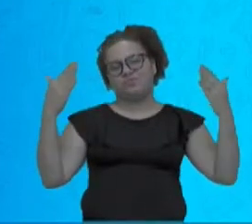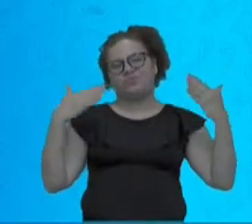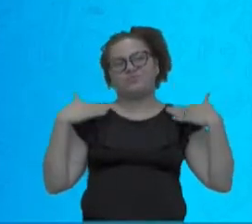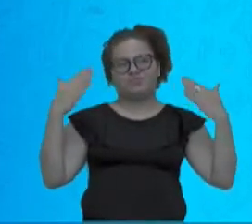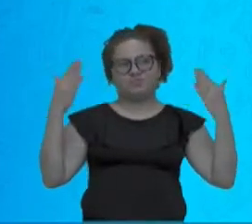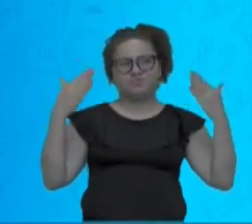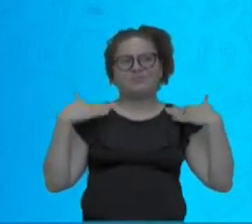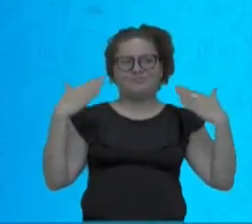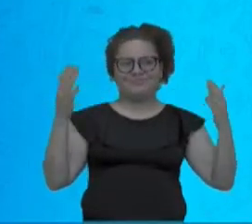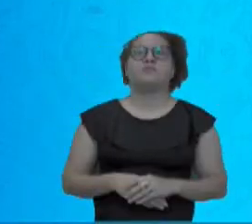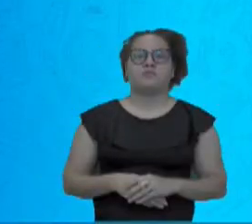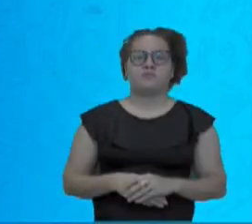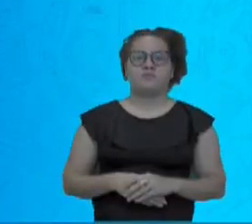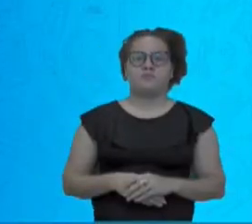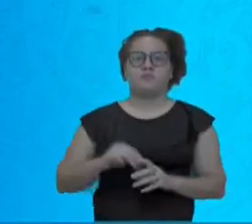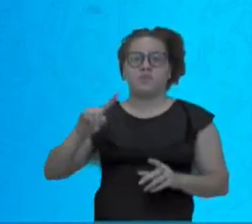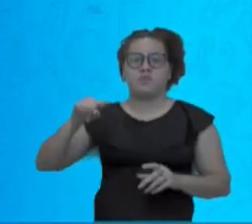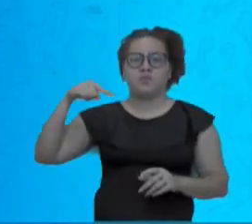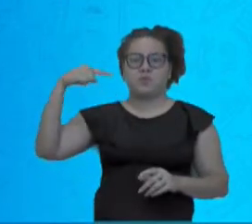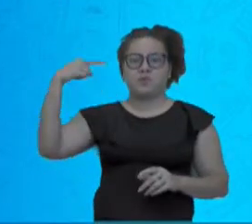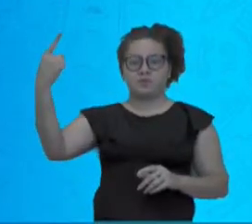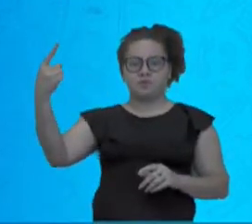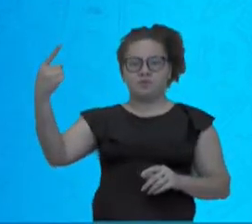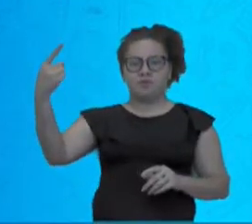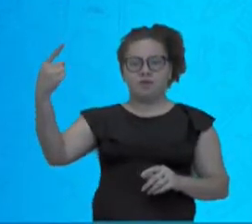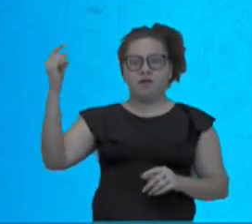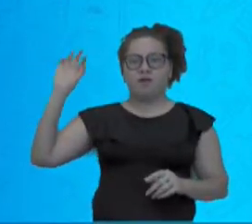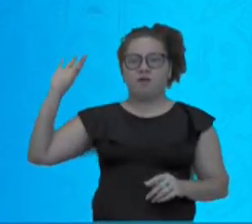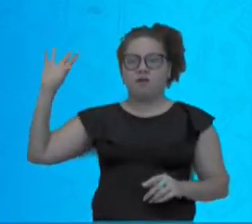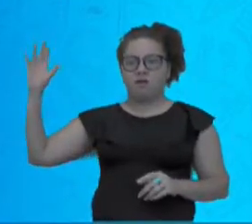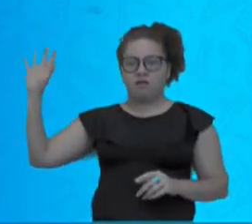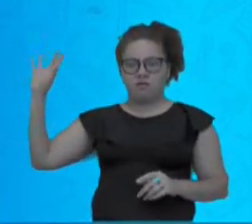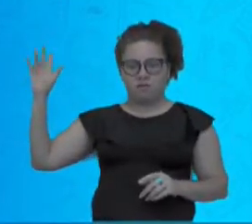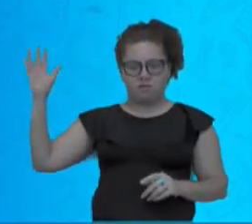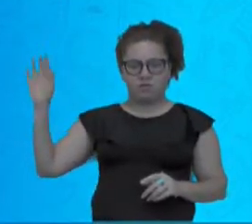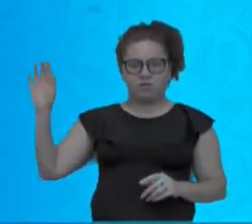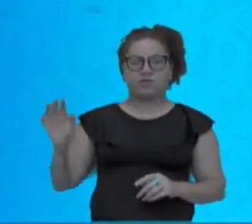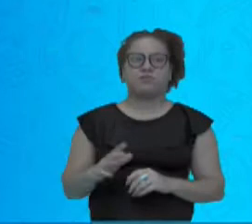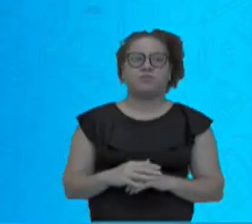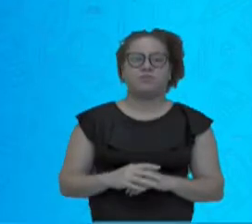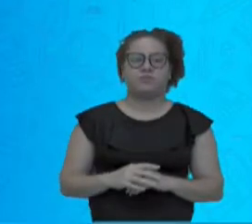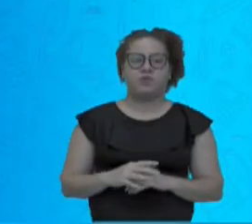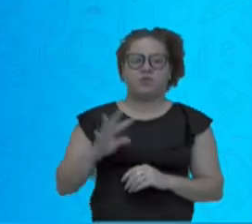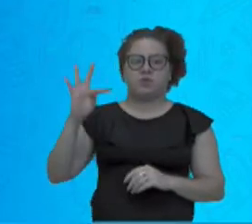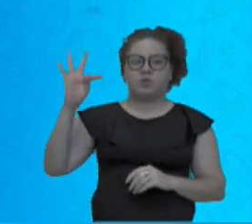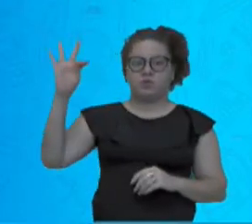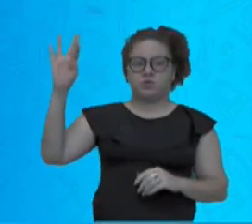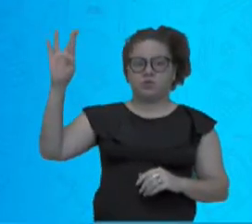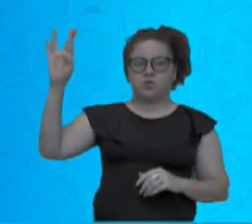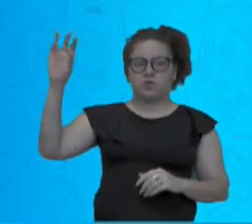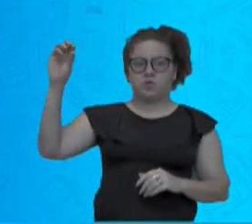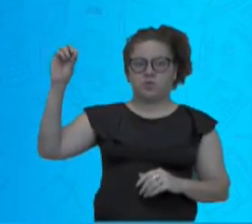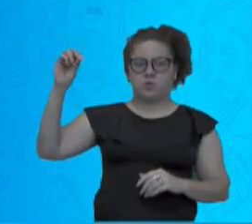Tá ganhando da gente, né? E o próximo? É o clima tropical.